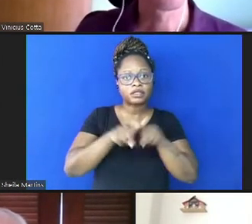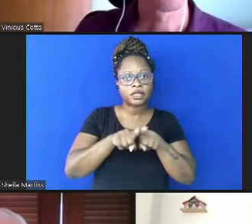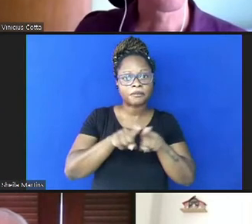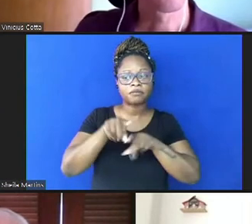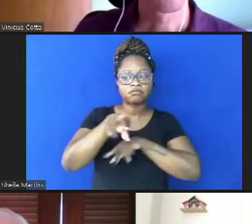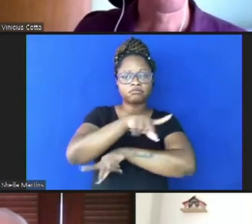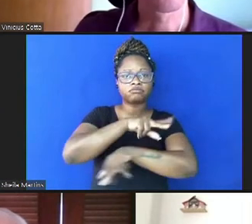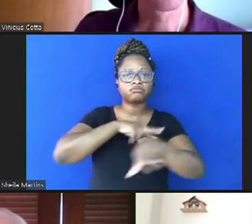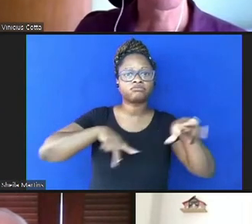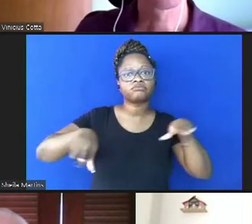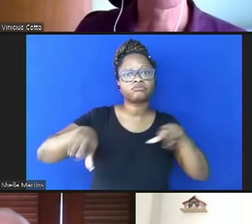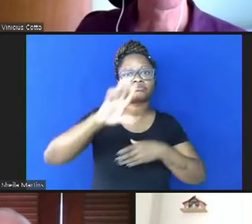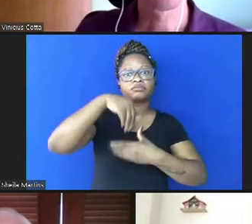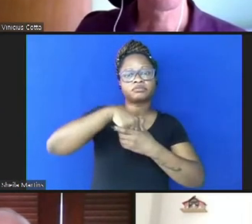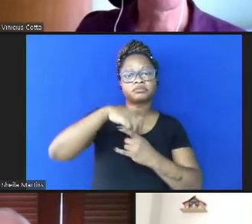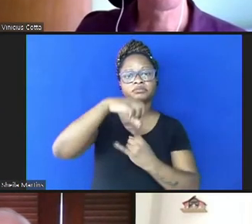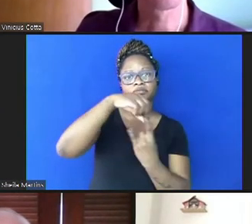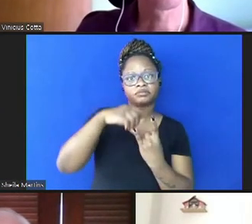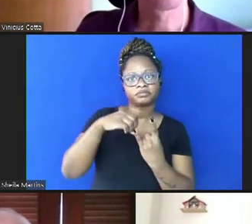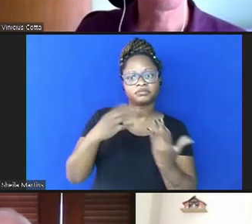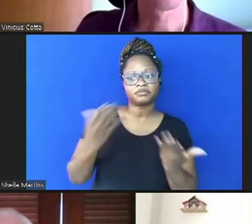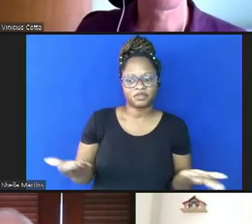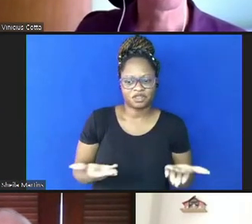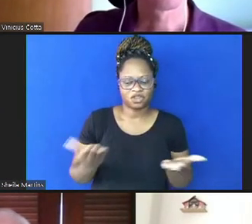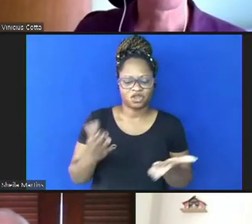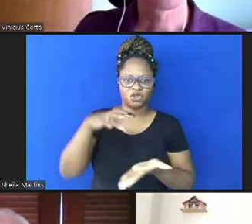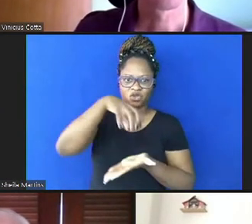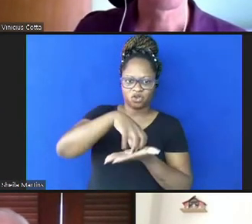da Fiocruz. O PRINT, mais especificamente, é um